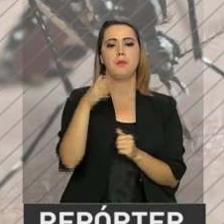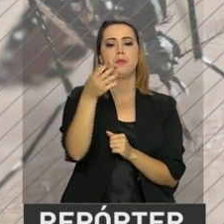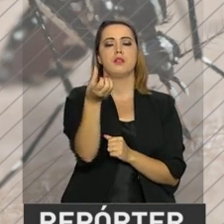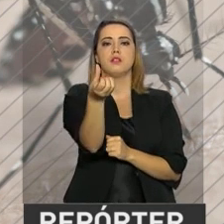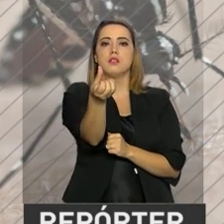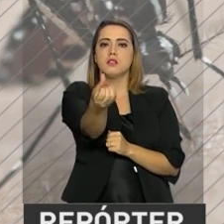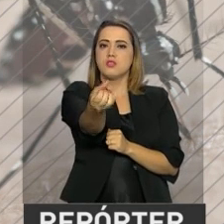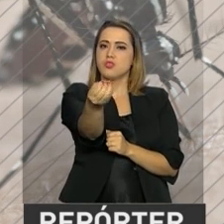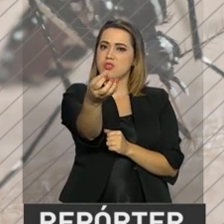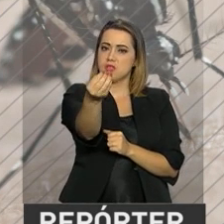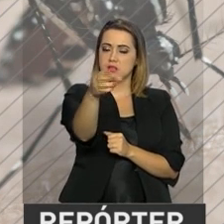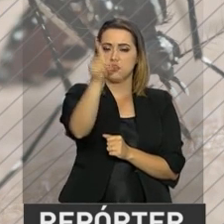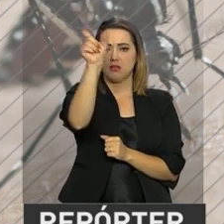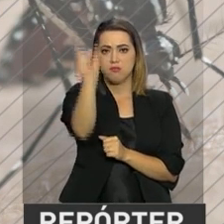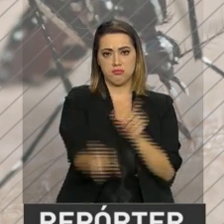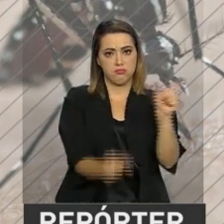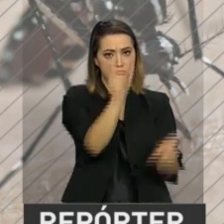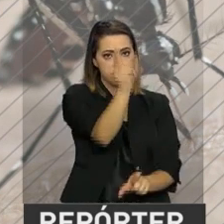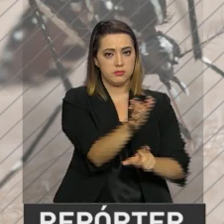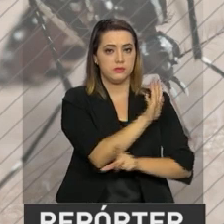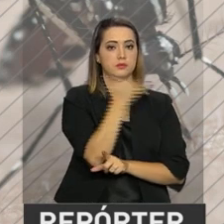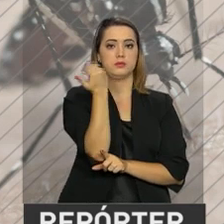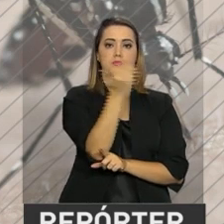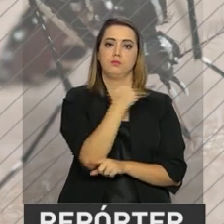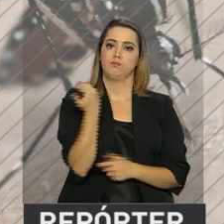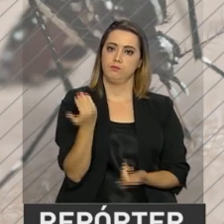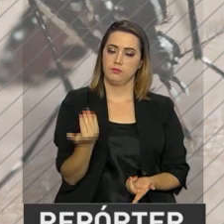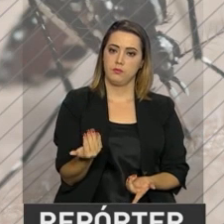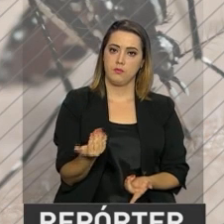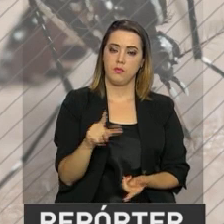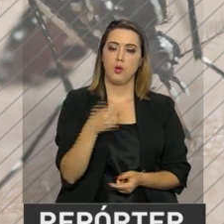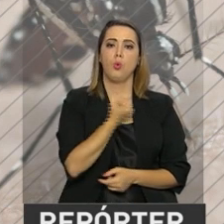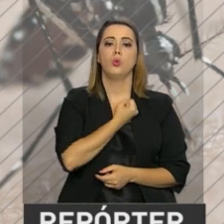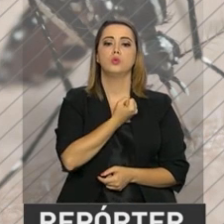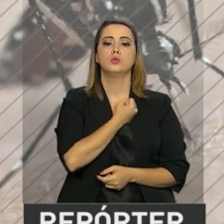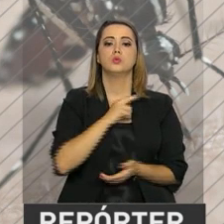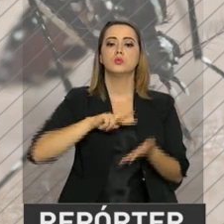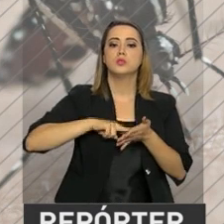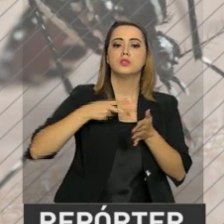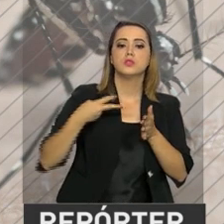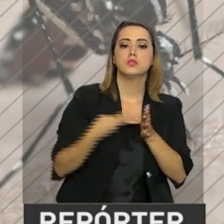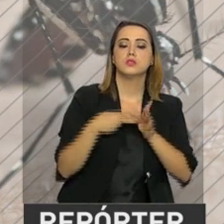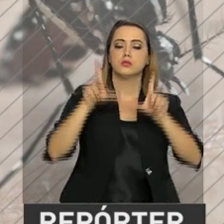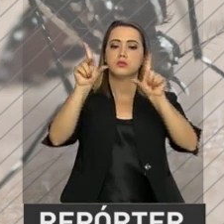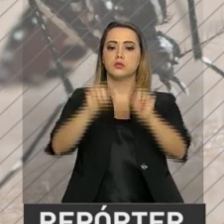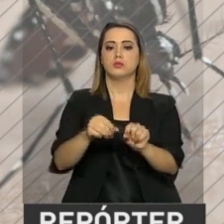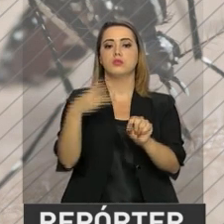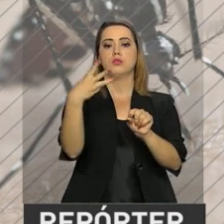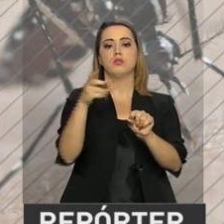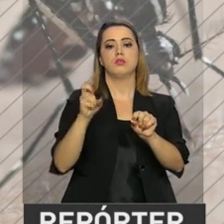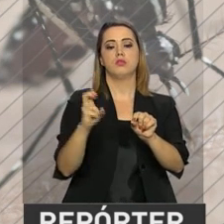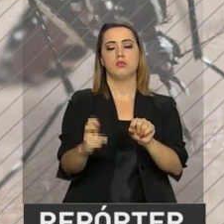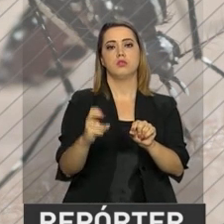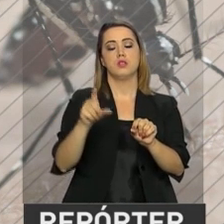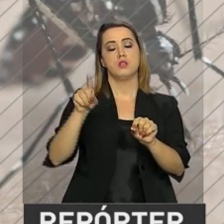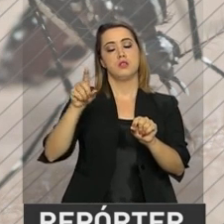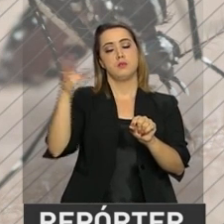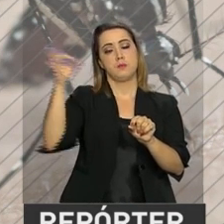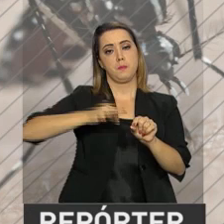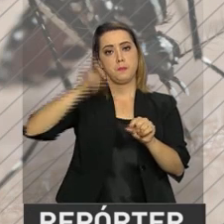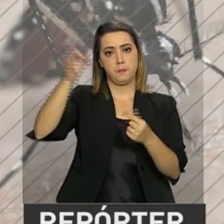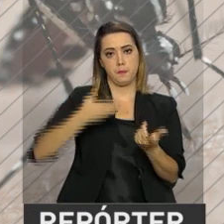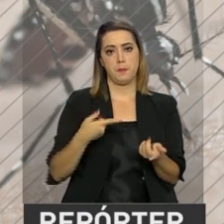mortes registradas pela doença em 2016. O número representa uma redução de mais de 35%. Os